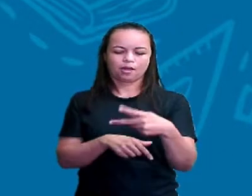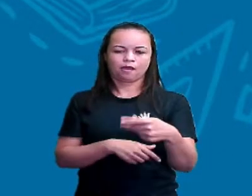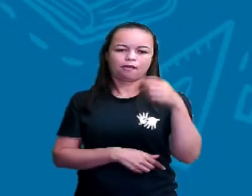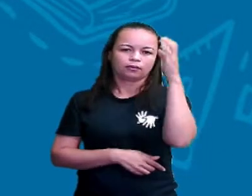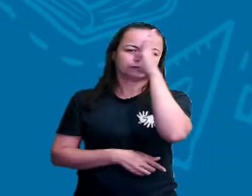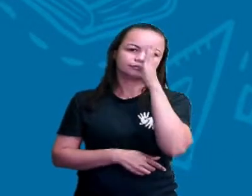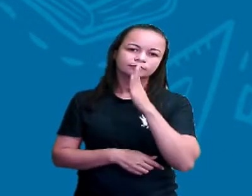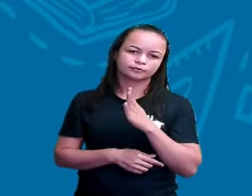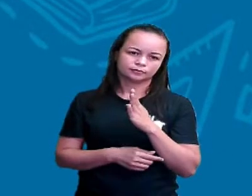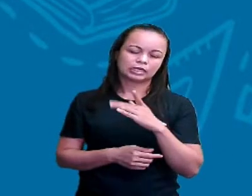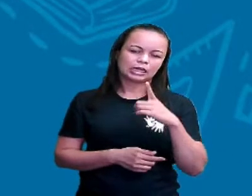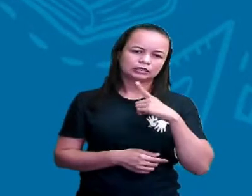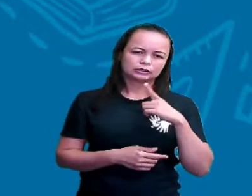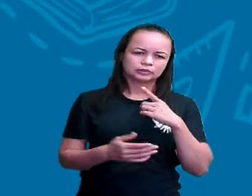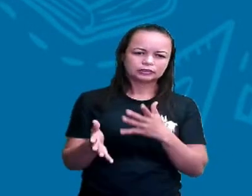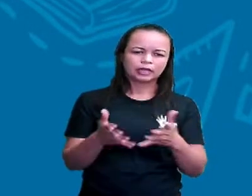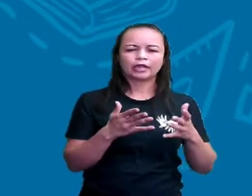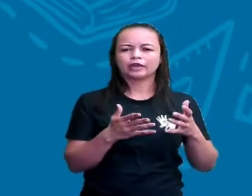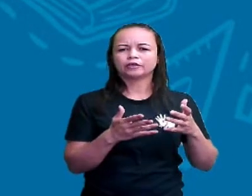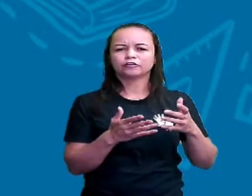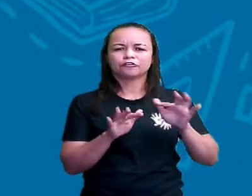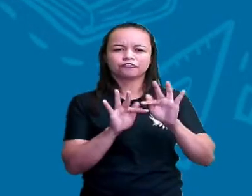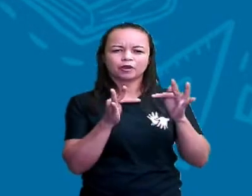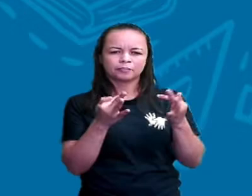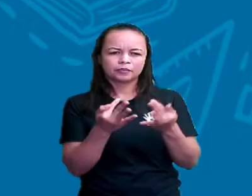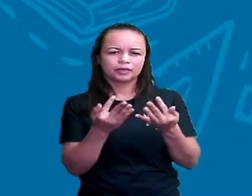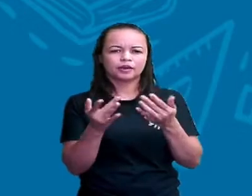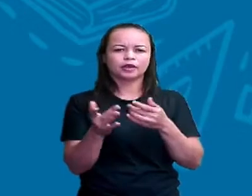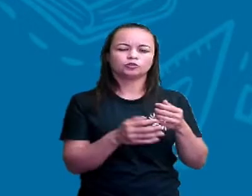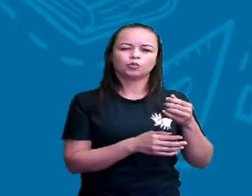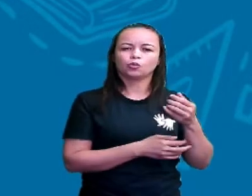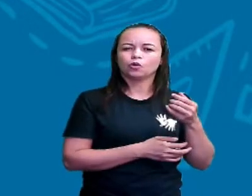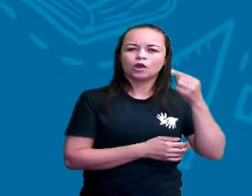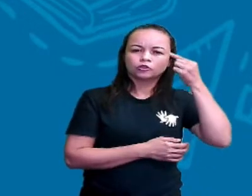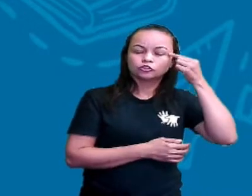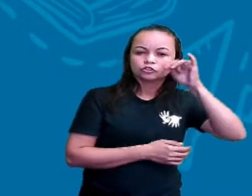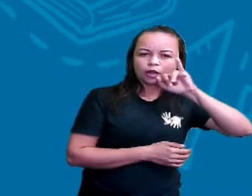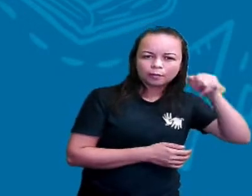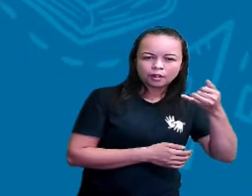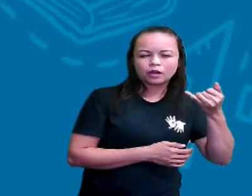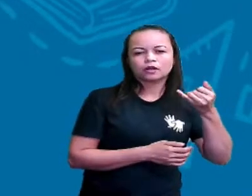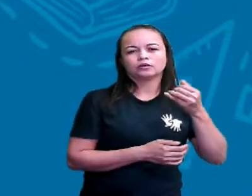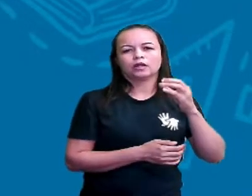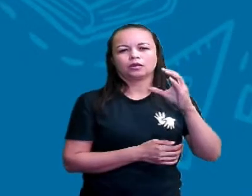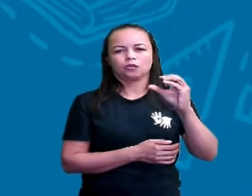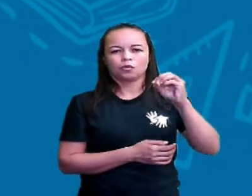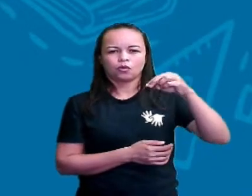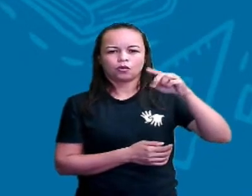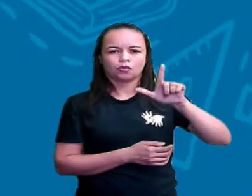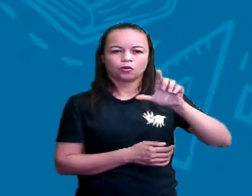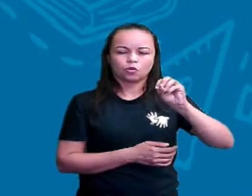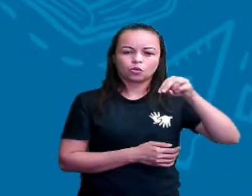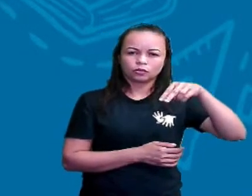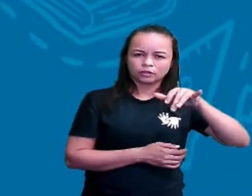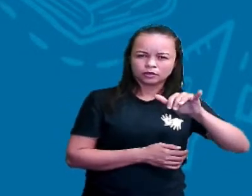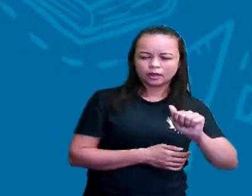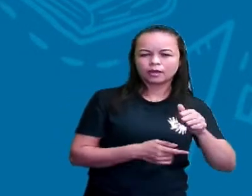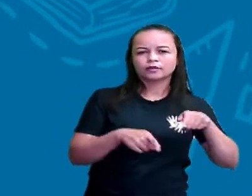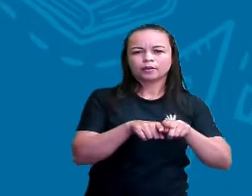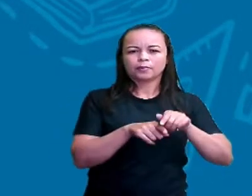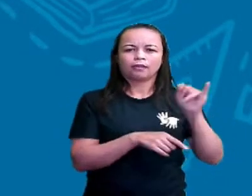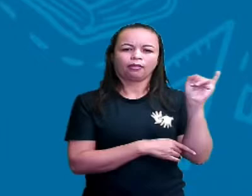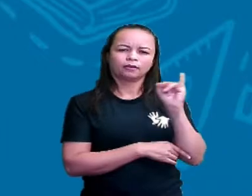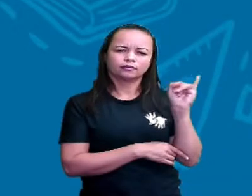tem a família Nakaya do Japão, a gente tem uma família da Polônia, uma família da Itália. E aí eu trago